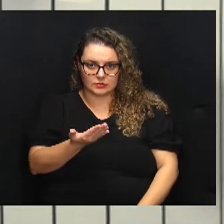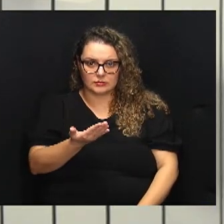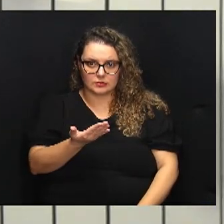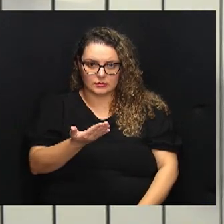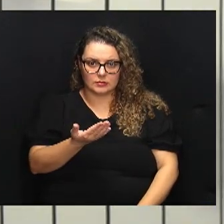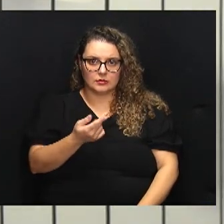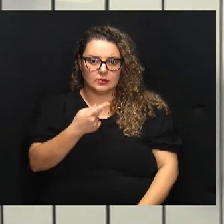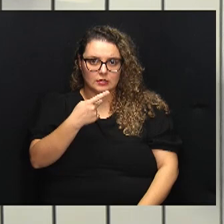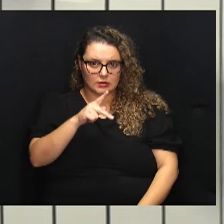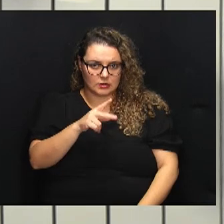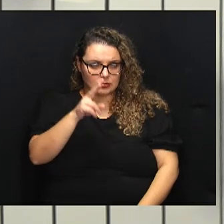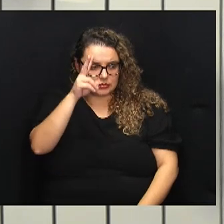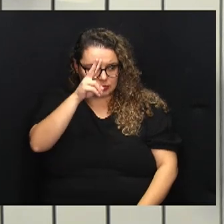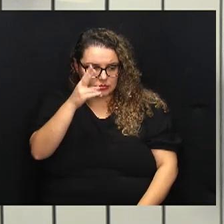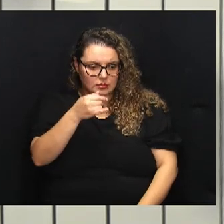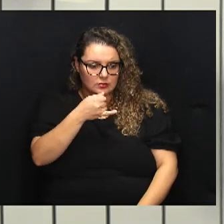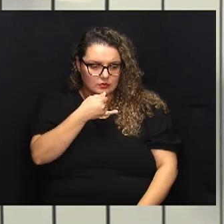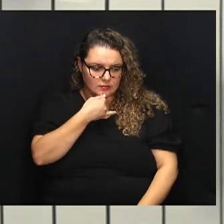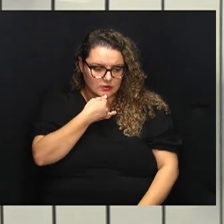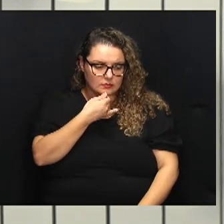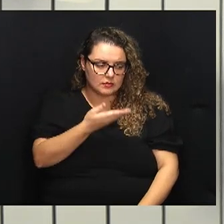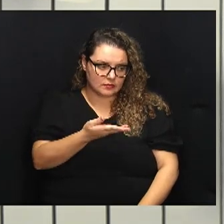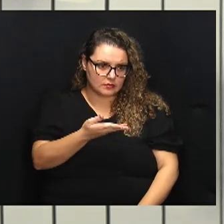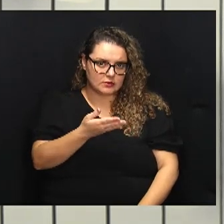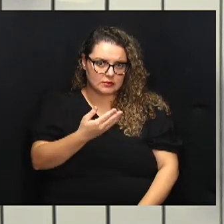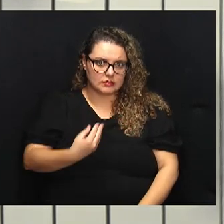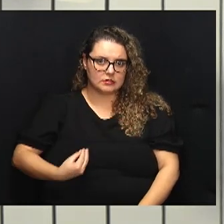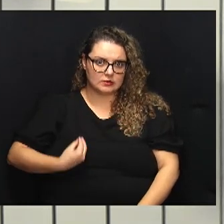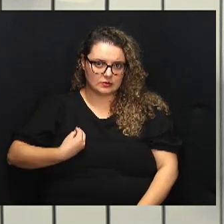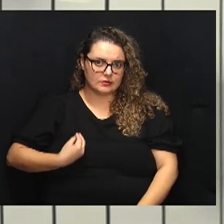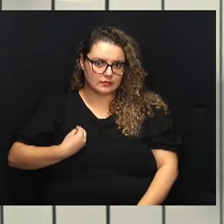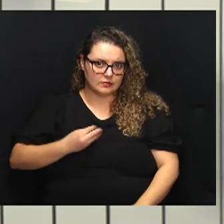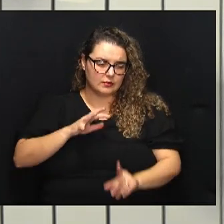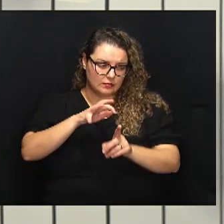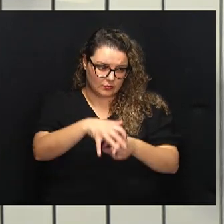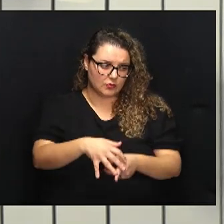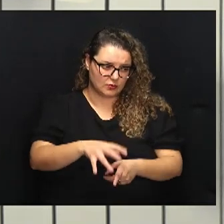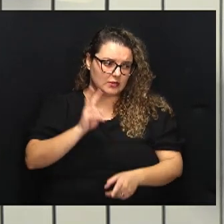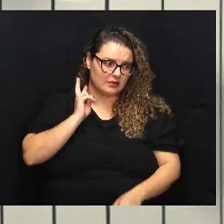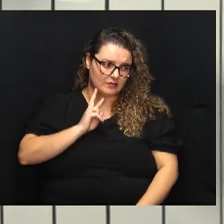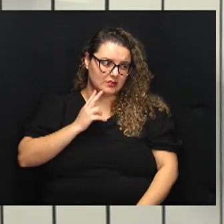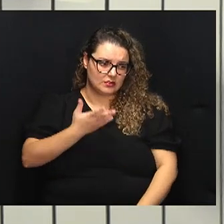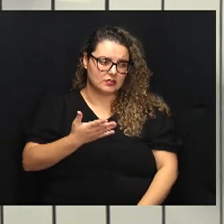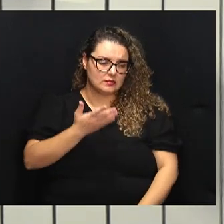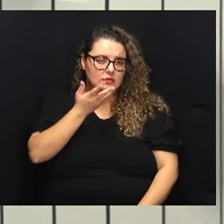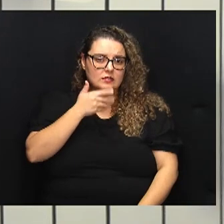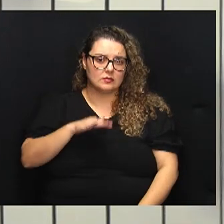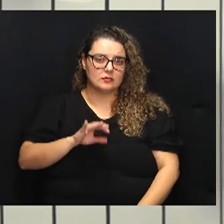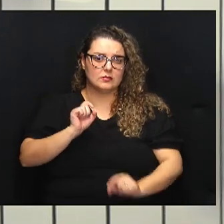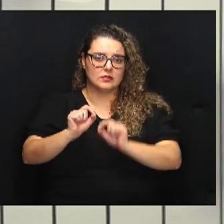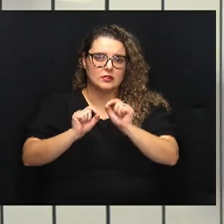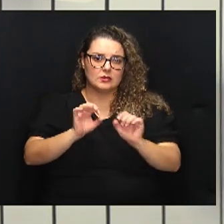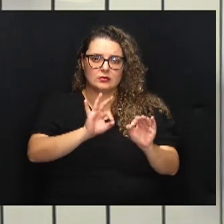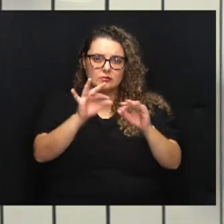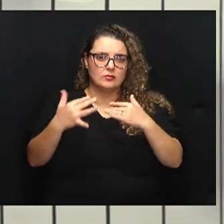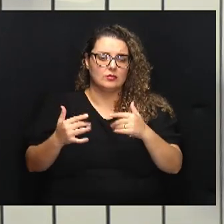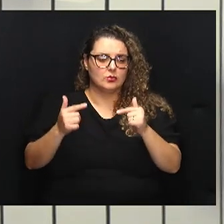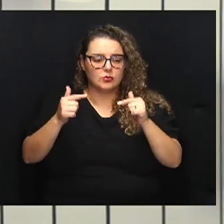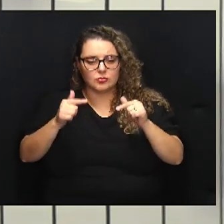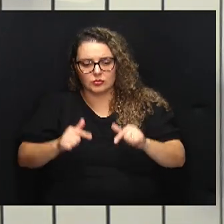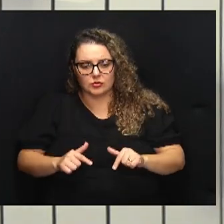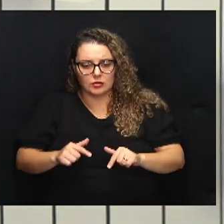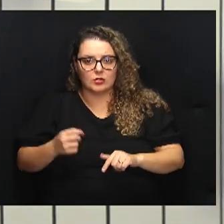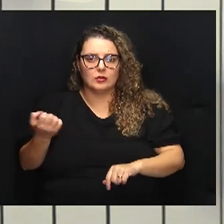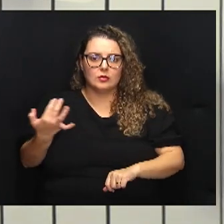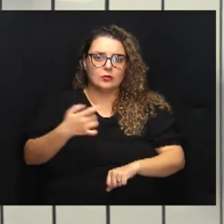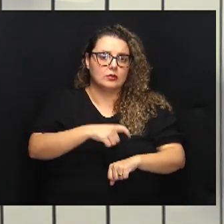seu relato. Infelizmente você foi vítima de bullying na sua infância, né? Para quem está nos acompanhando, onde foi, durante